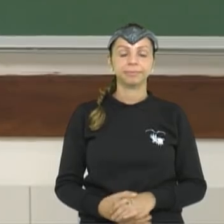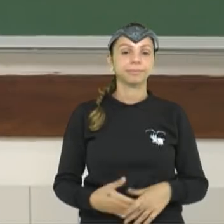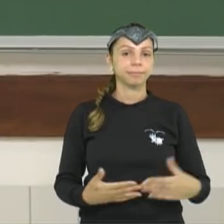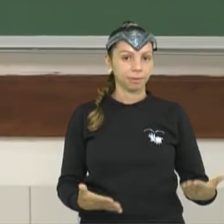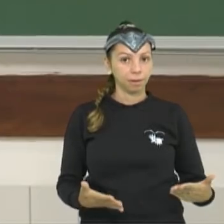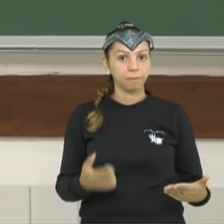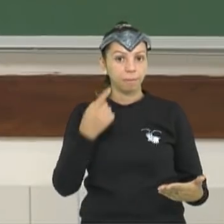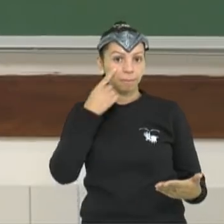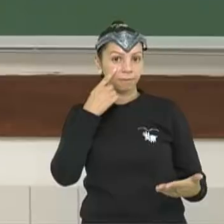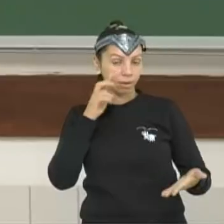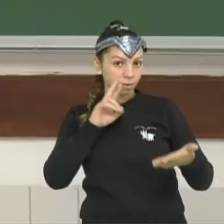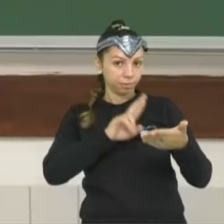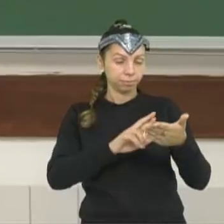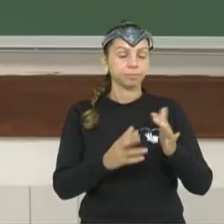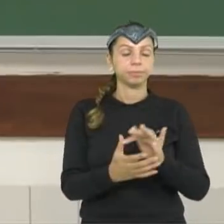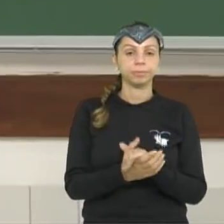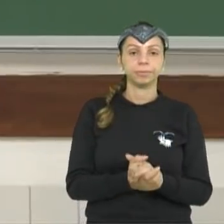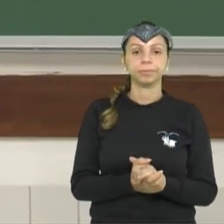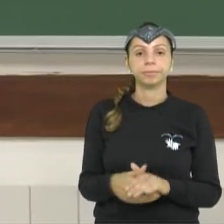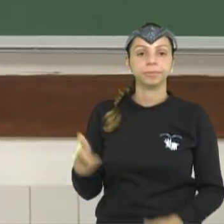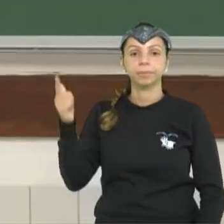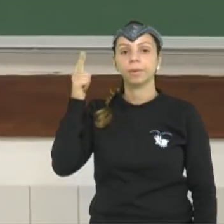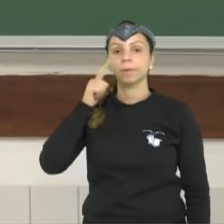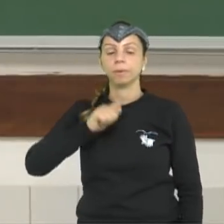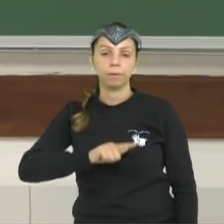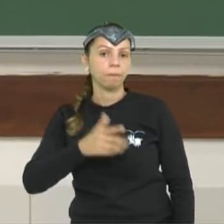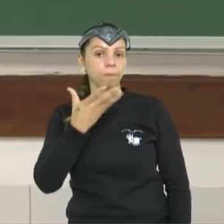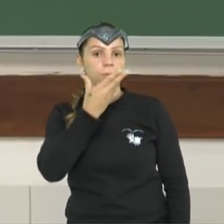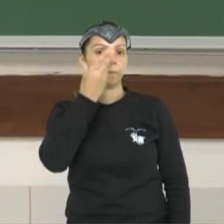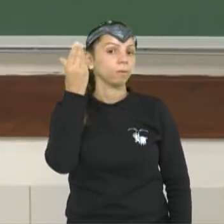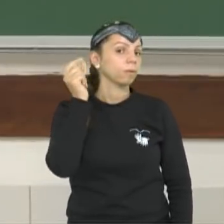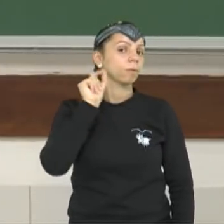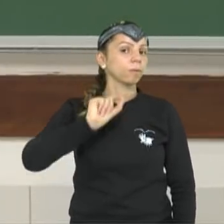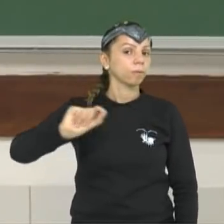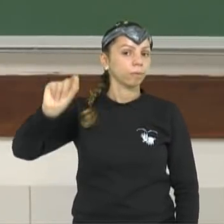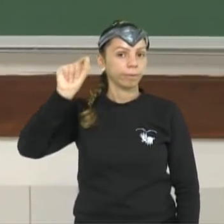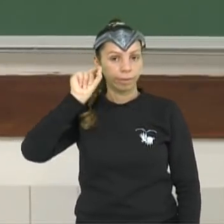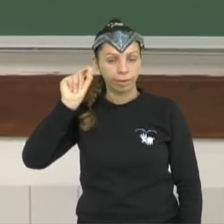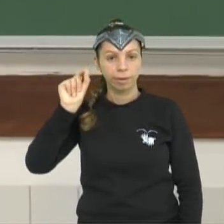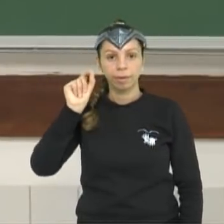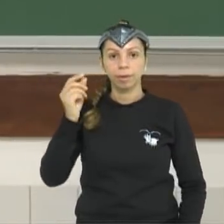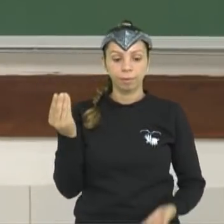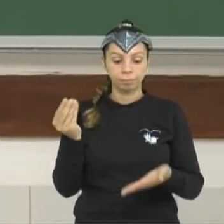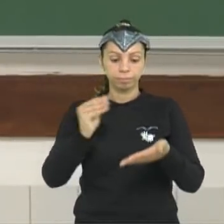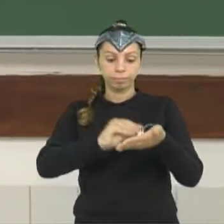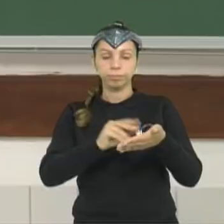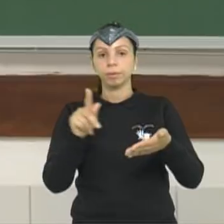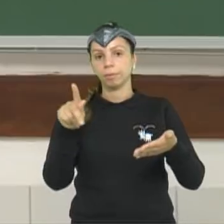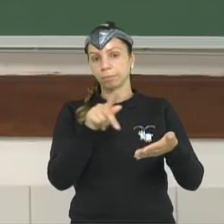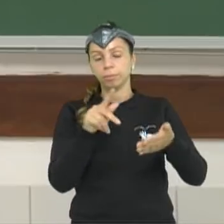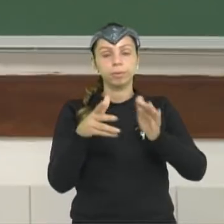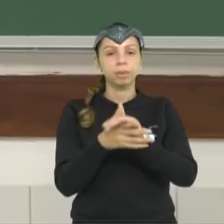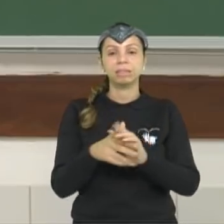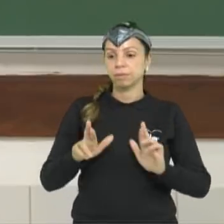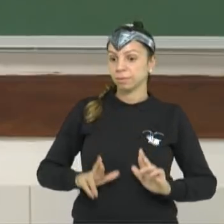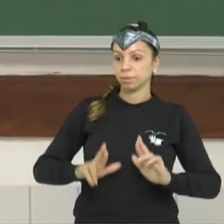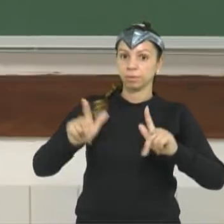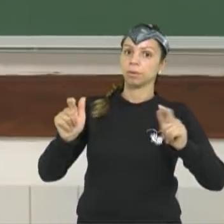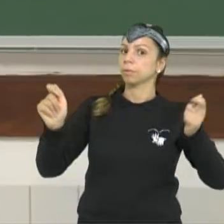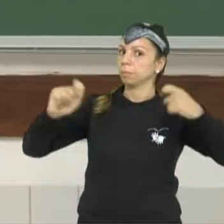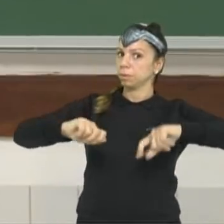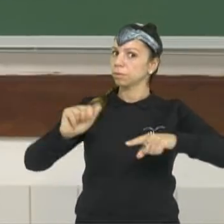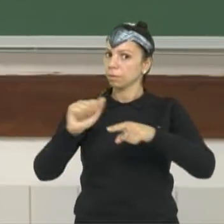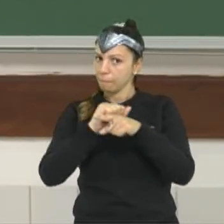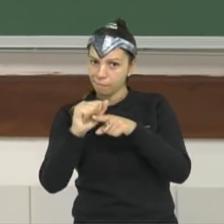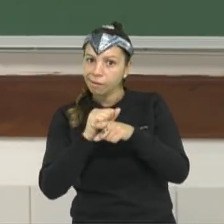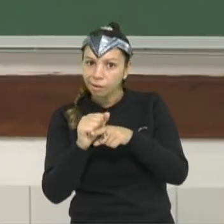Vamos conferir então, mais uma vez, não esqueça, aquilo que a teacher colocou, se não é o mesmo que a sua resposta, não